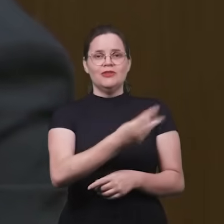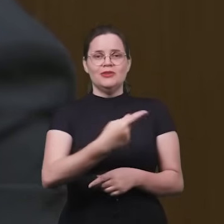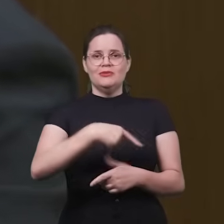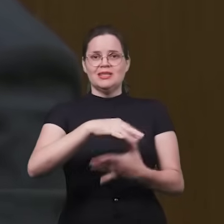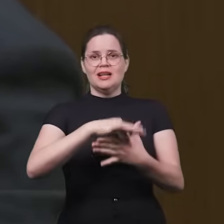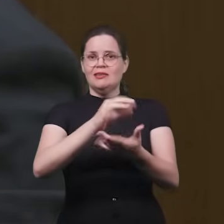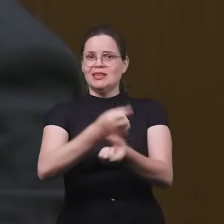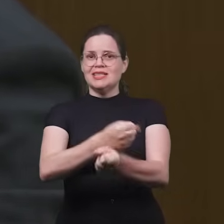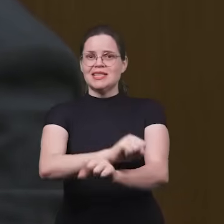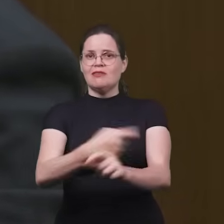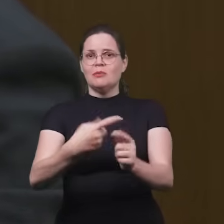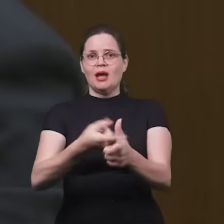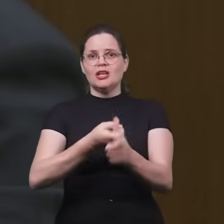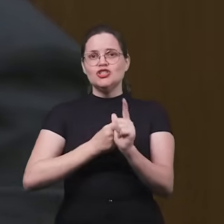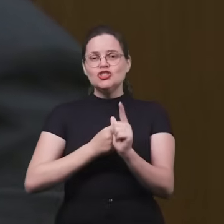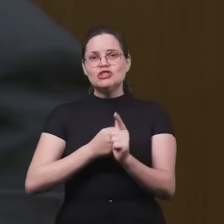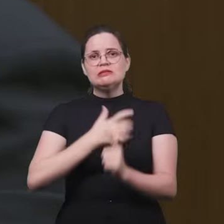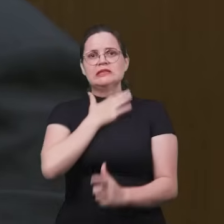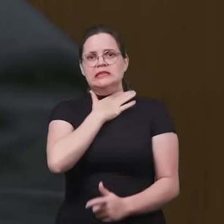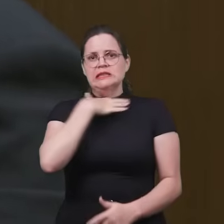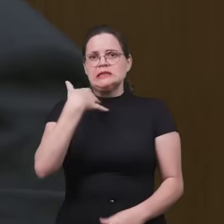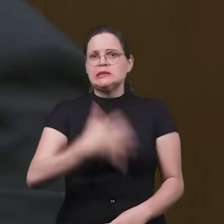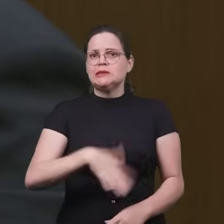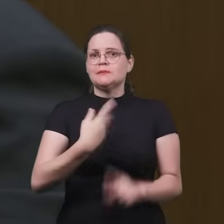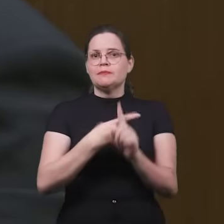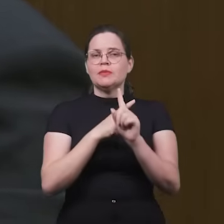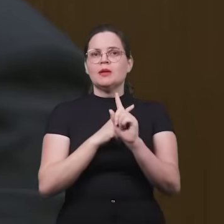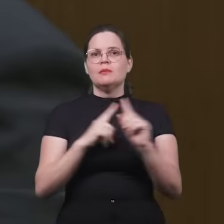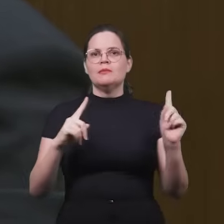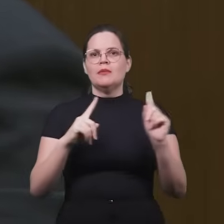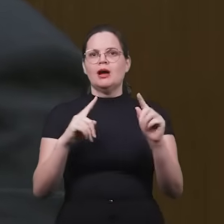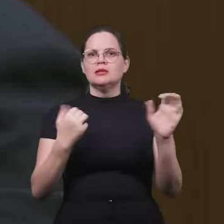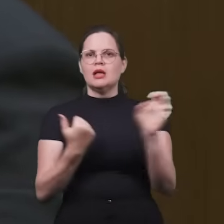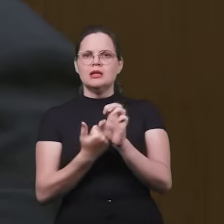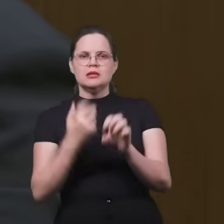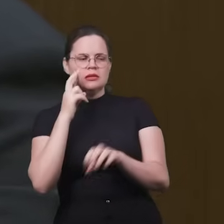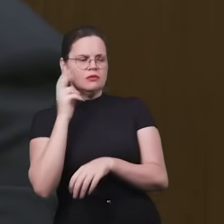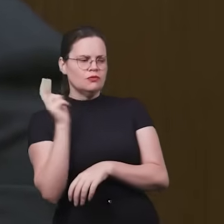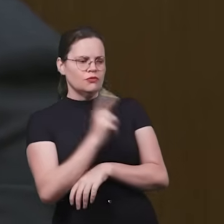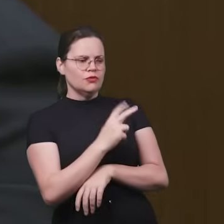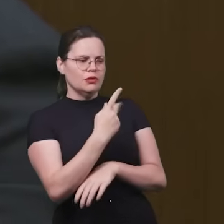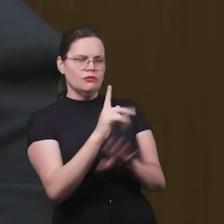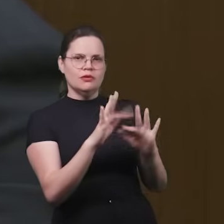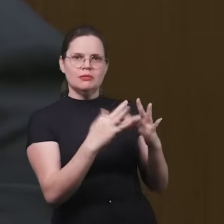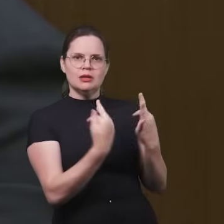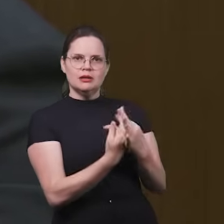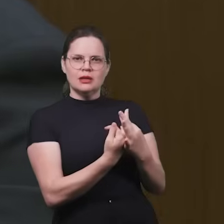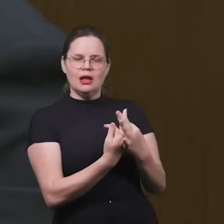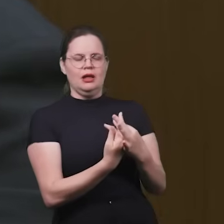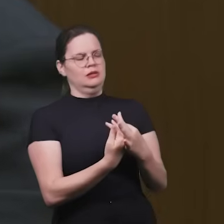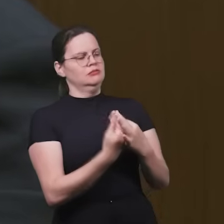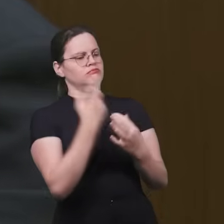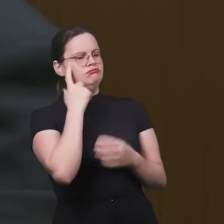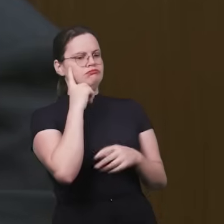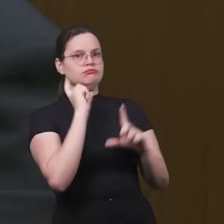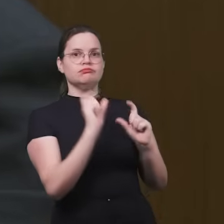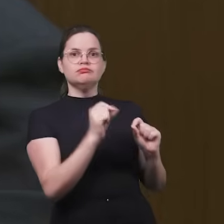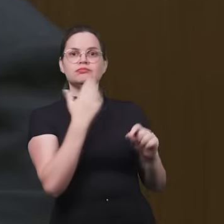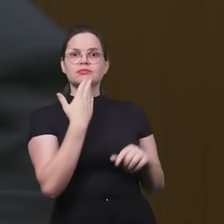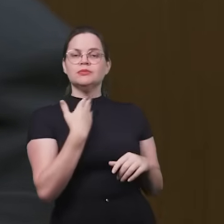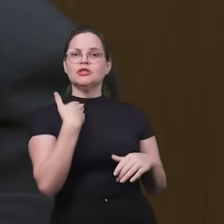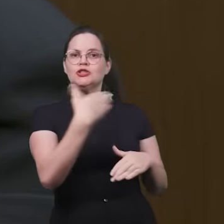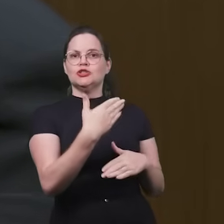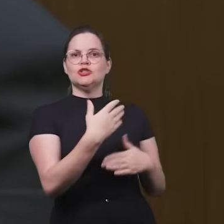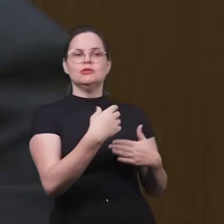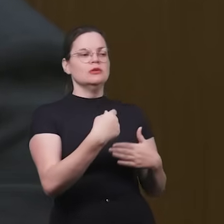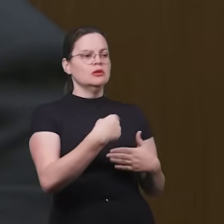para a escravidão, faltando recurso, mas aquilo ali atraiu o olhar do profeta. Ou seja, primeiro ela não pediu socorro